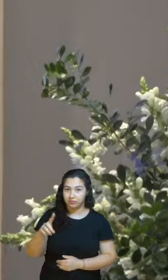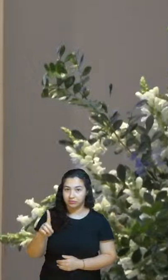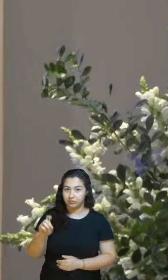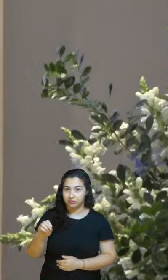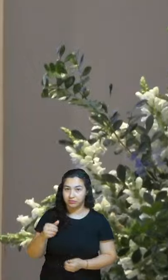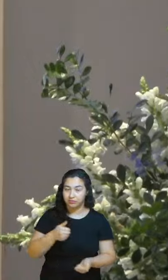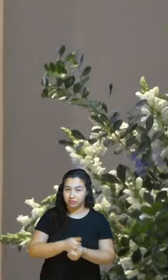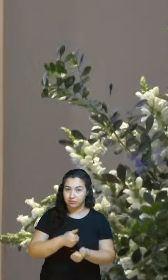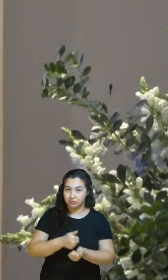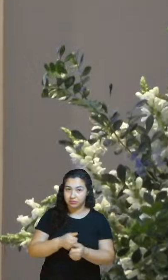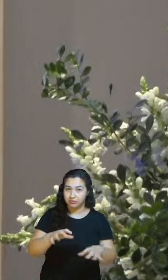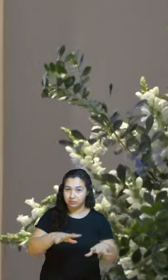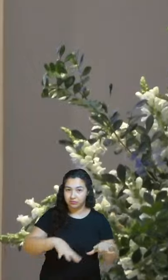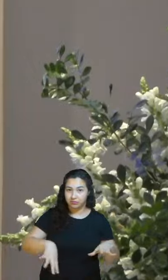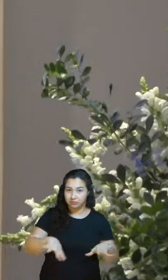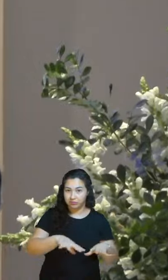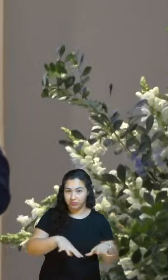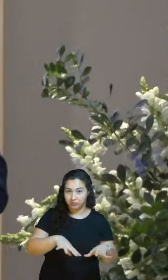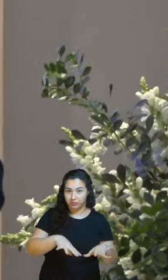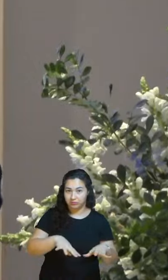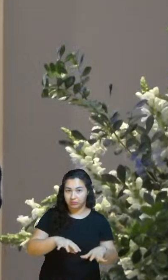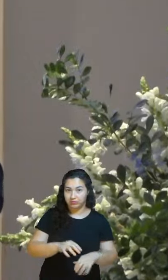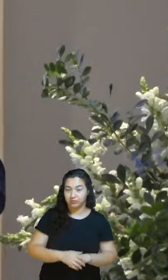Federal para o biênio